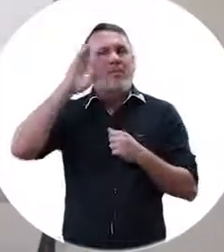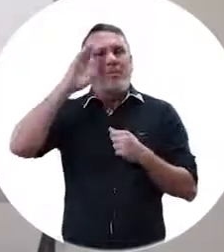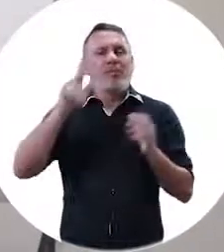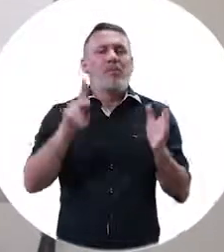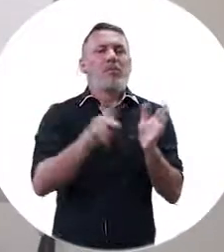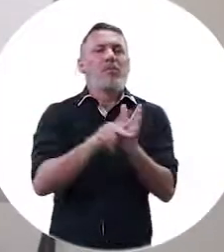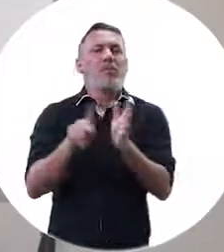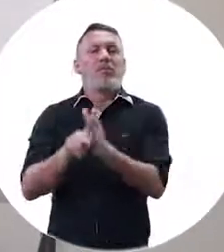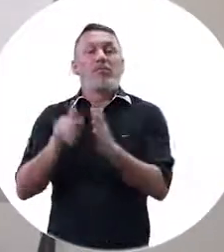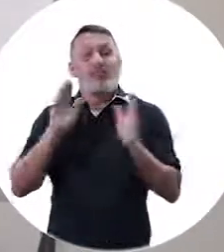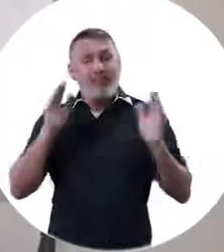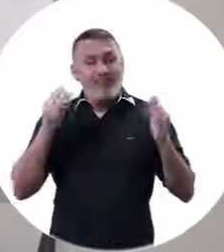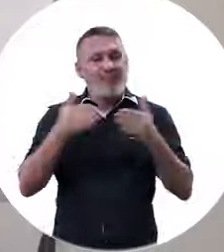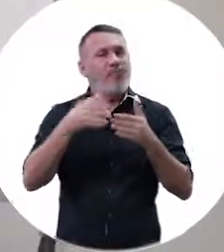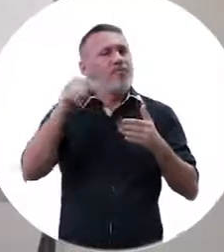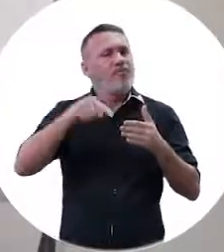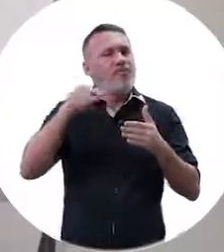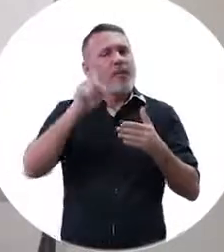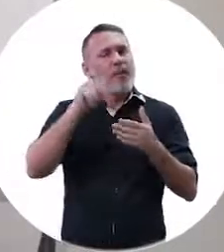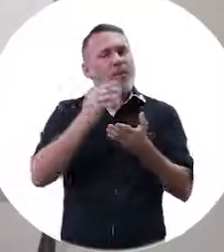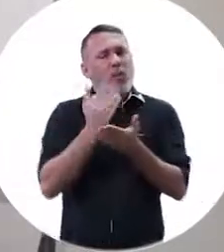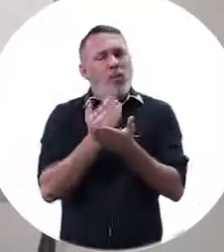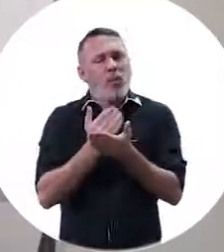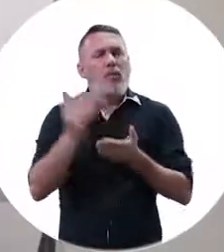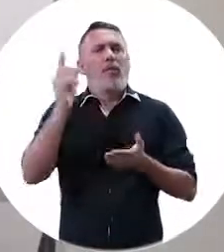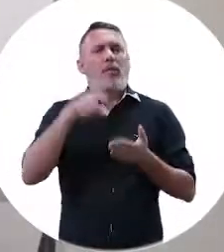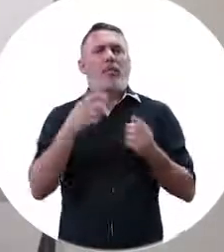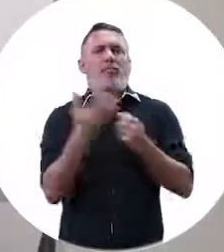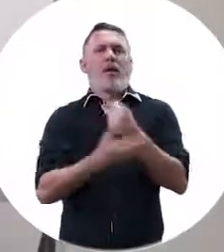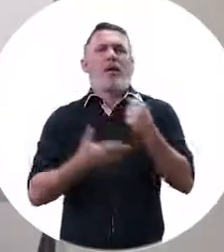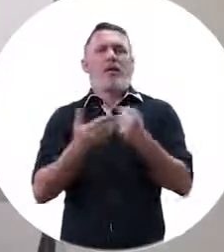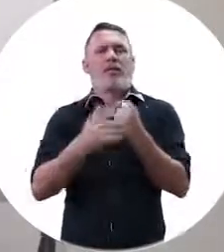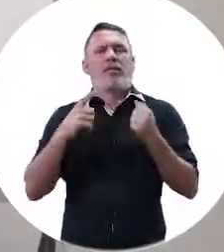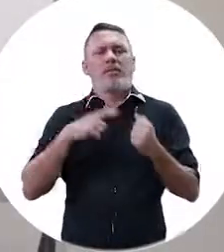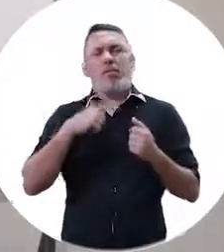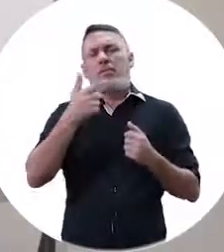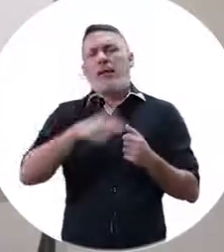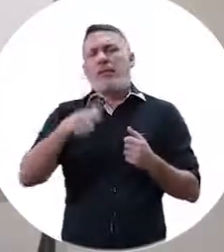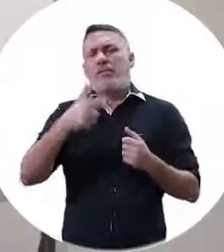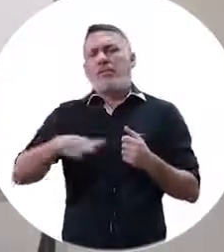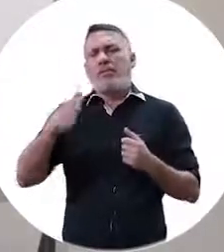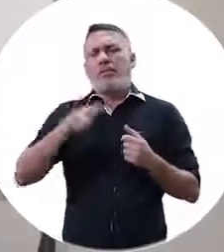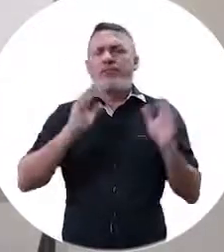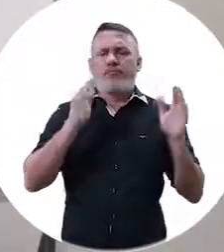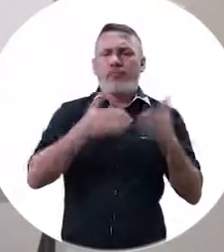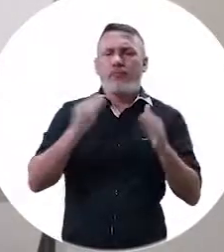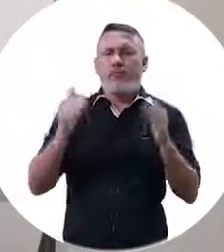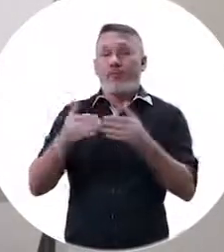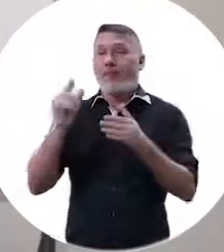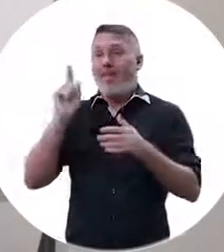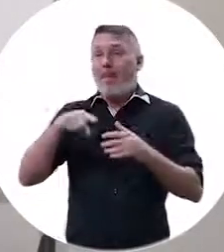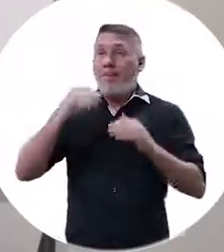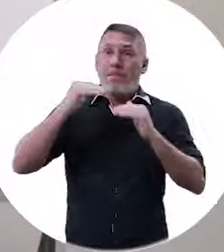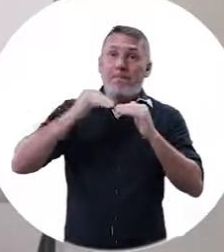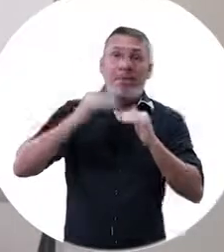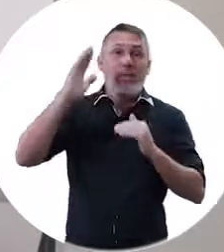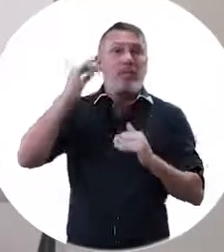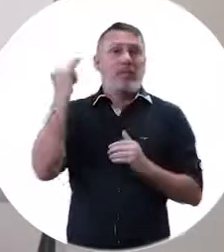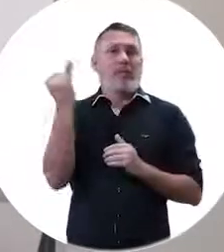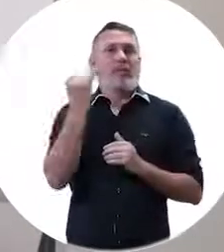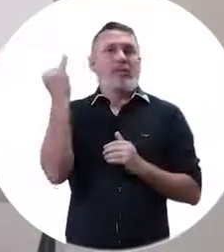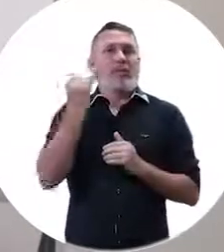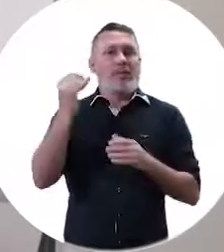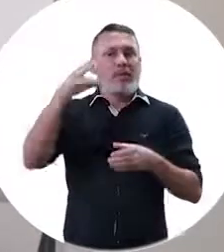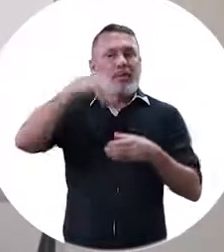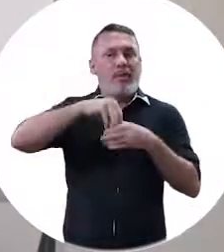base para compostos orgânicos. É ela que vai servir como base para todas as demais funções. A função